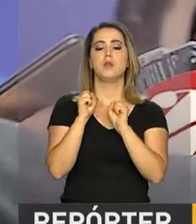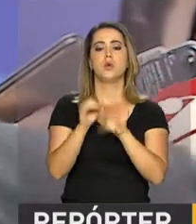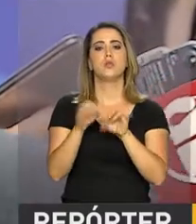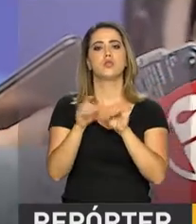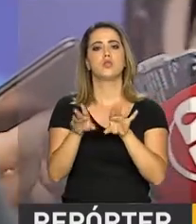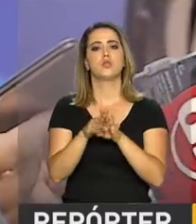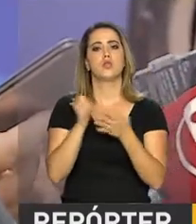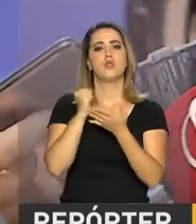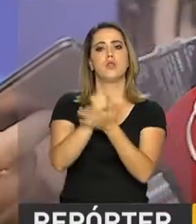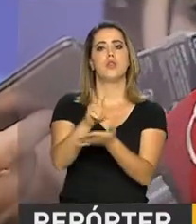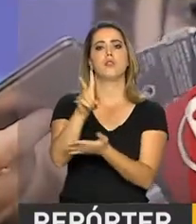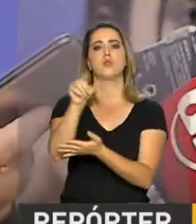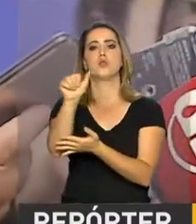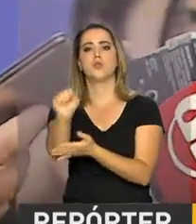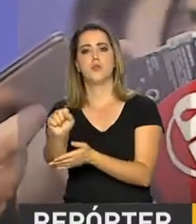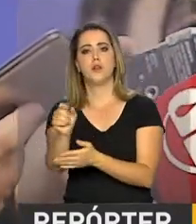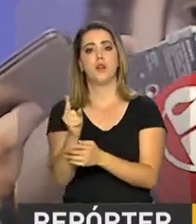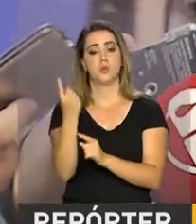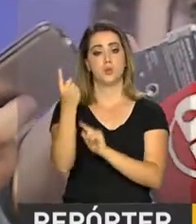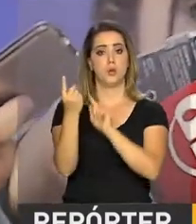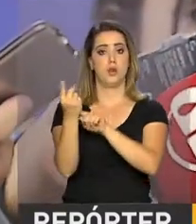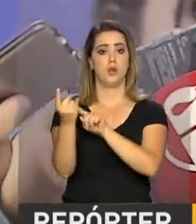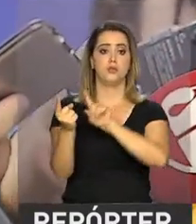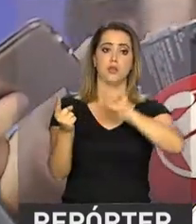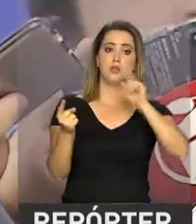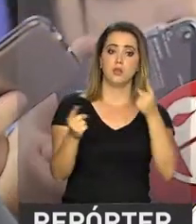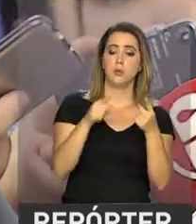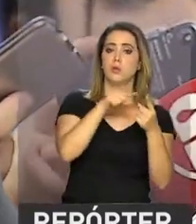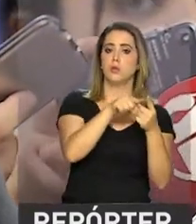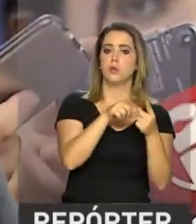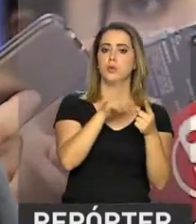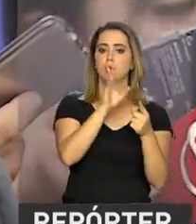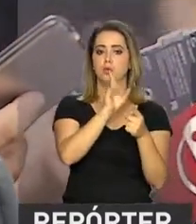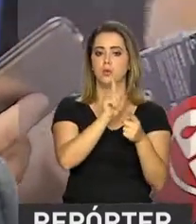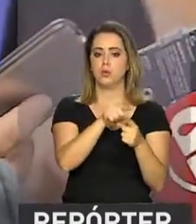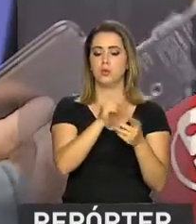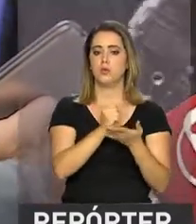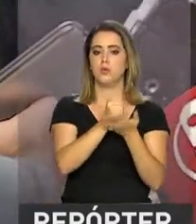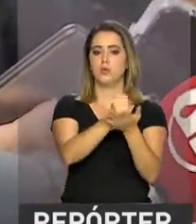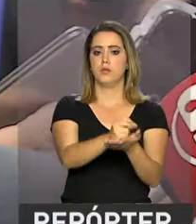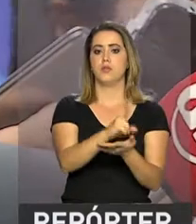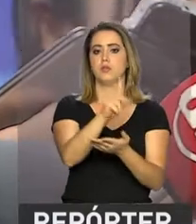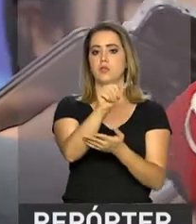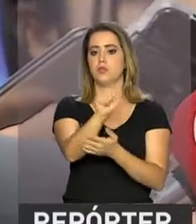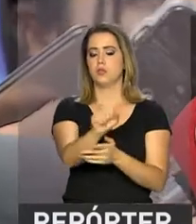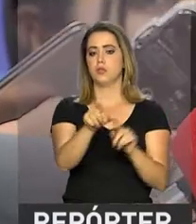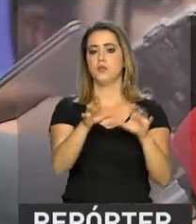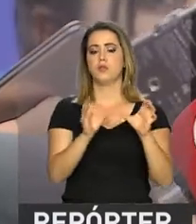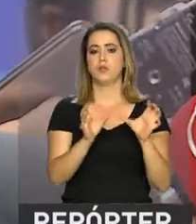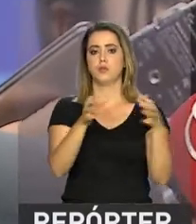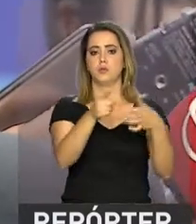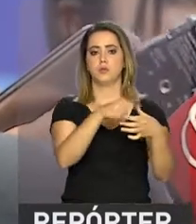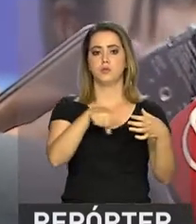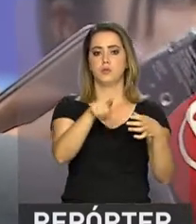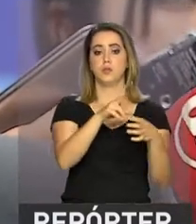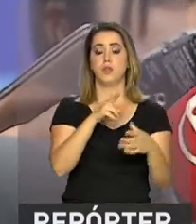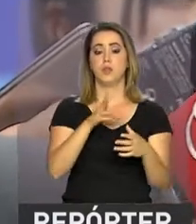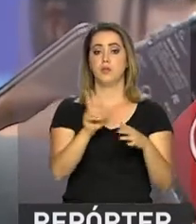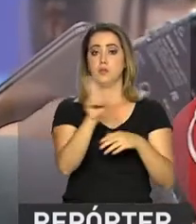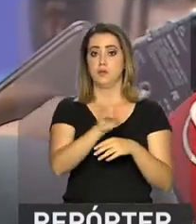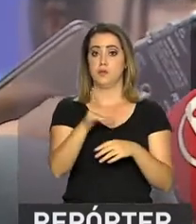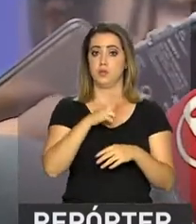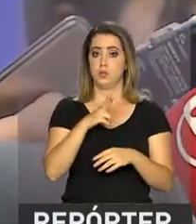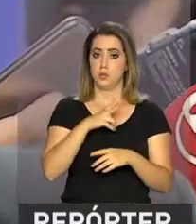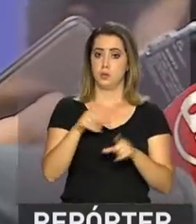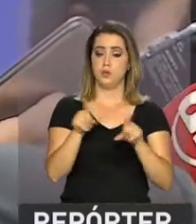vagas na rede pública, de um lado, por outro lado, evidentemente que a oferta de vagas na área privada,